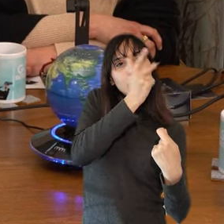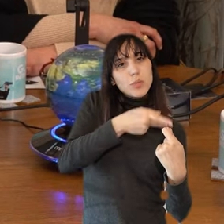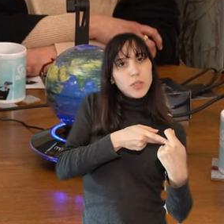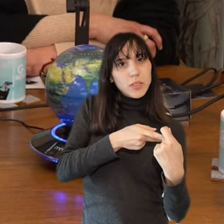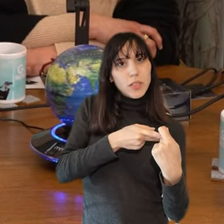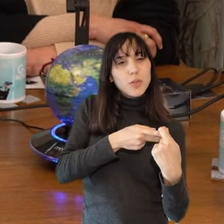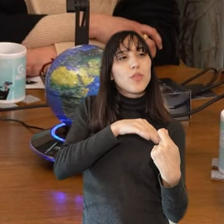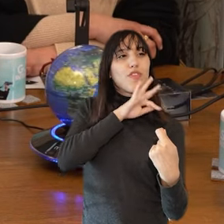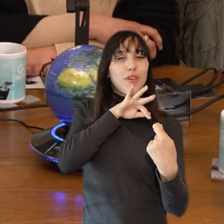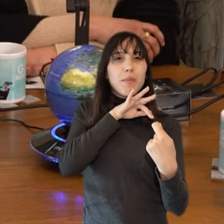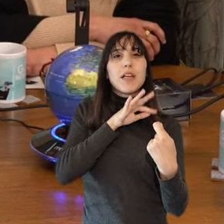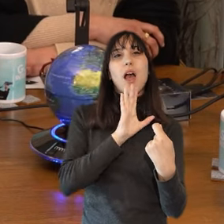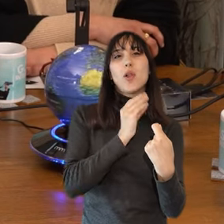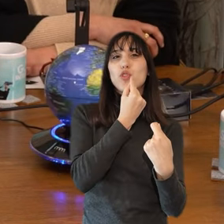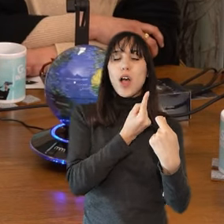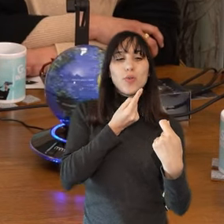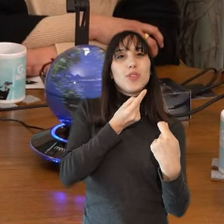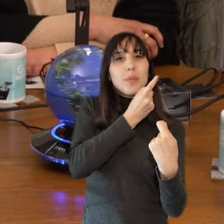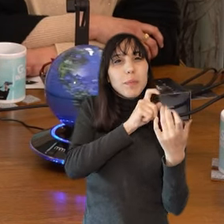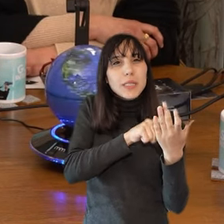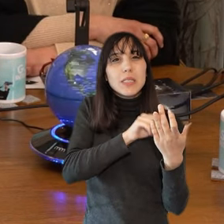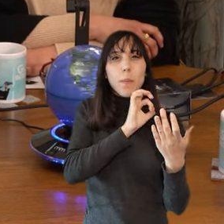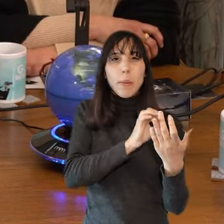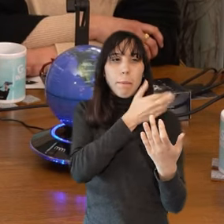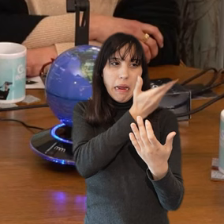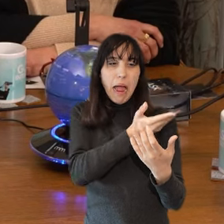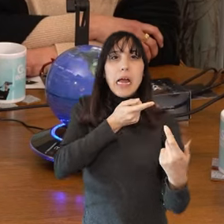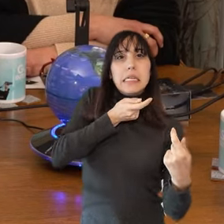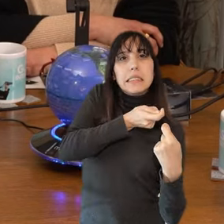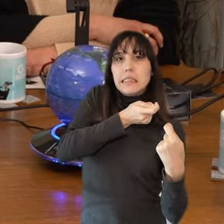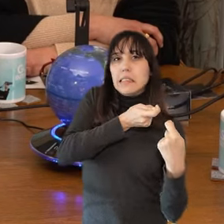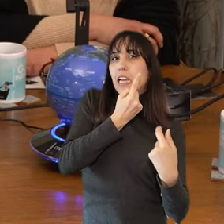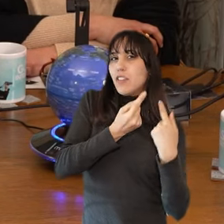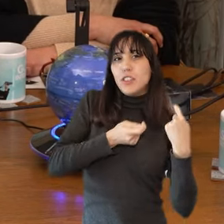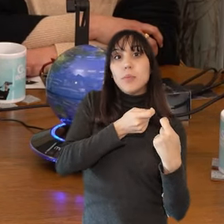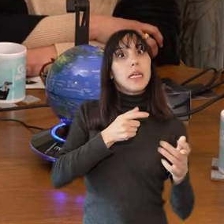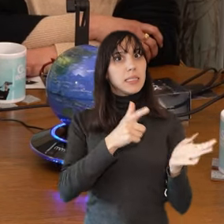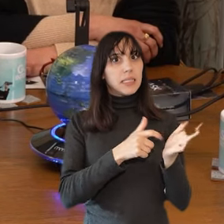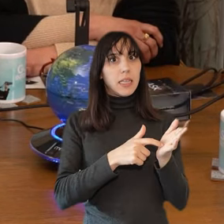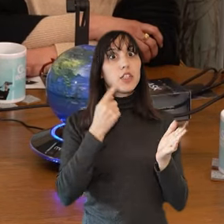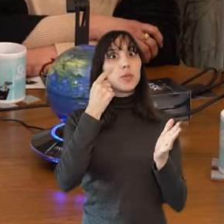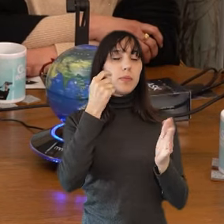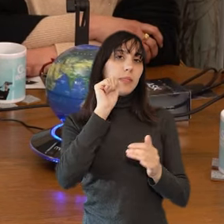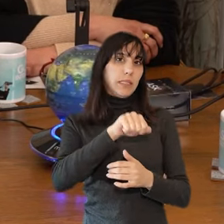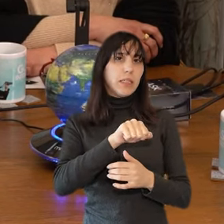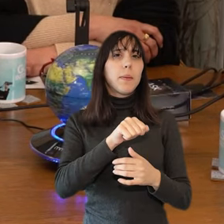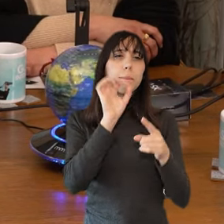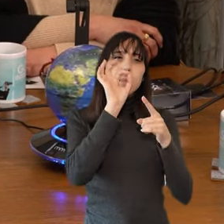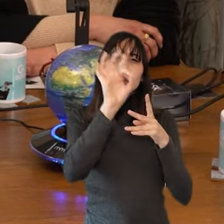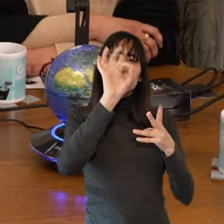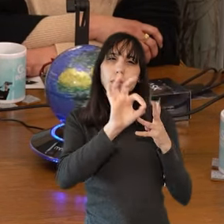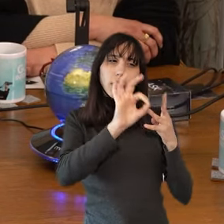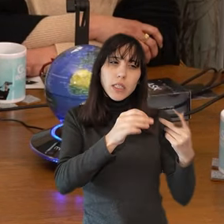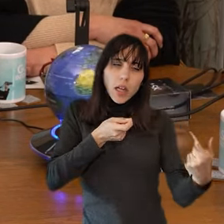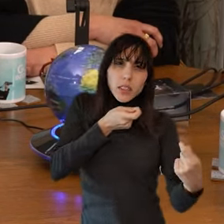que algumas famílias alguns alunos precisam não é que é um as necessidades não as necessidades mais personalizadas e portanto foi a partir